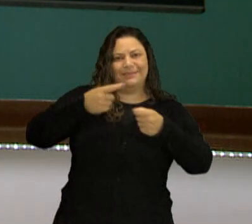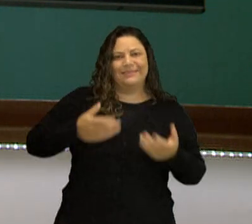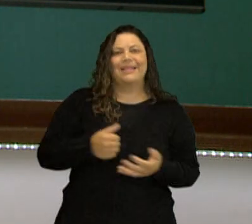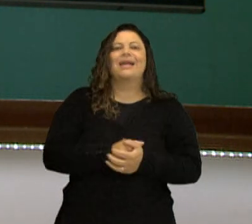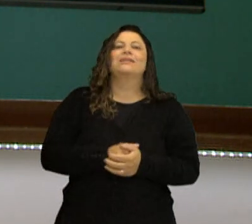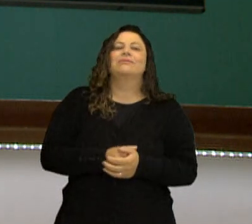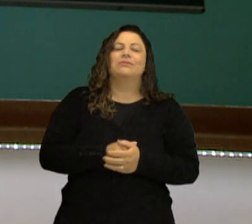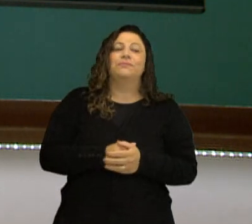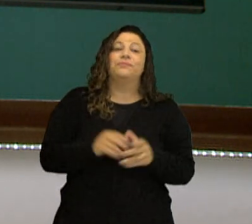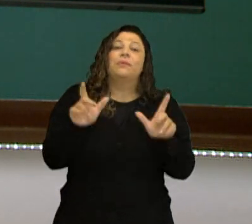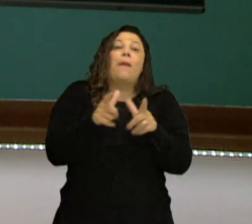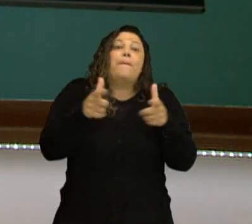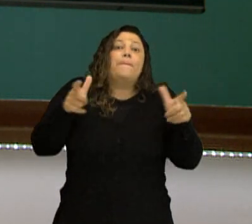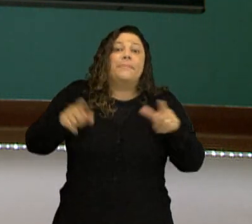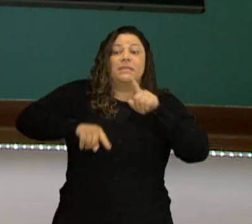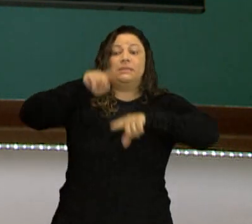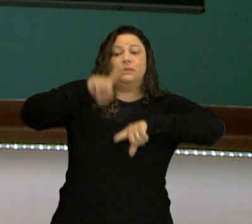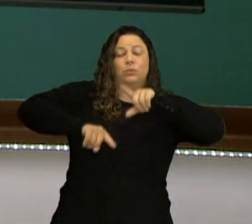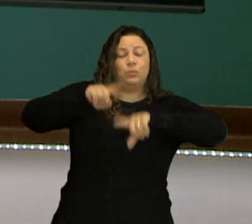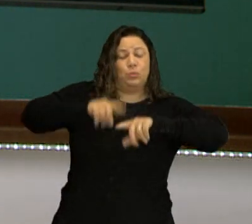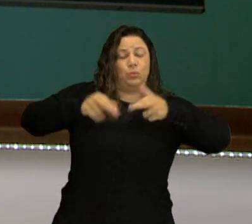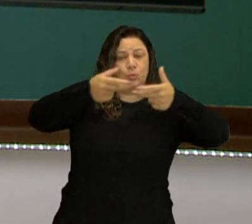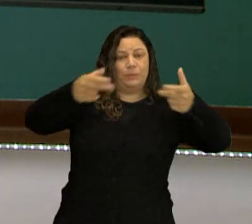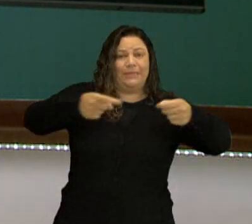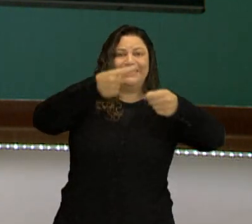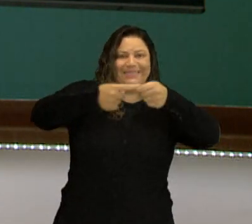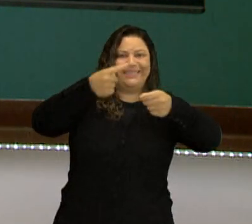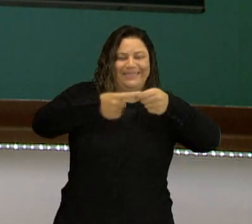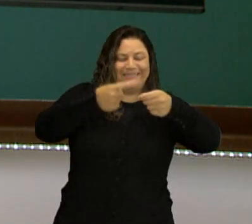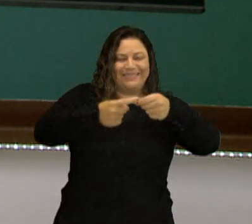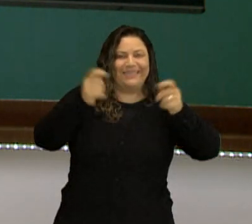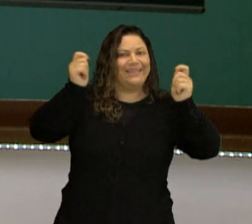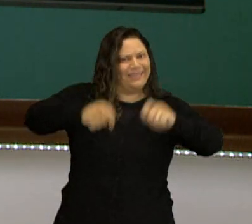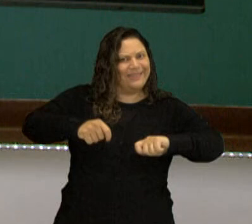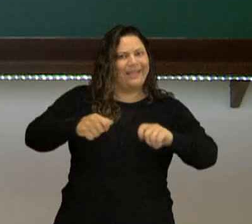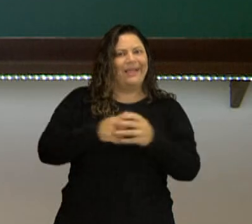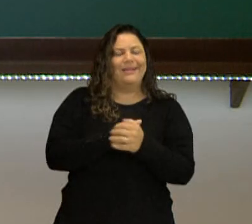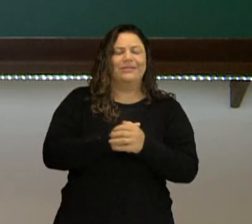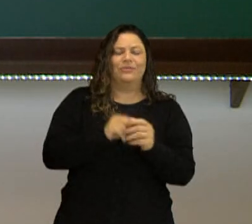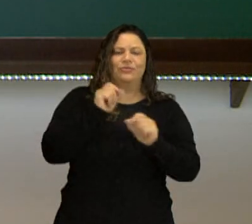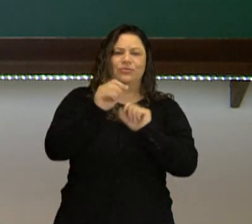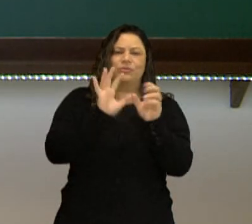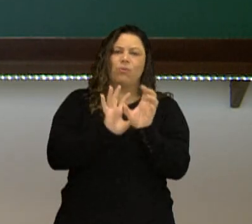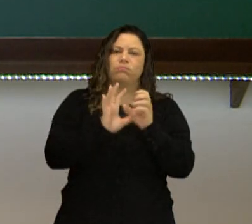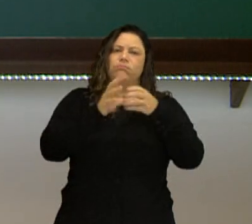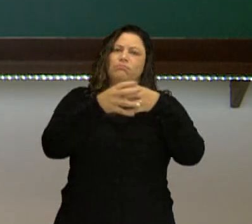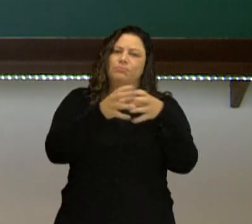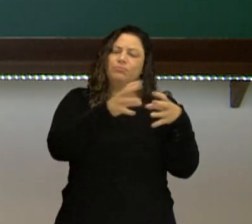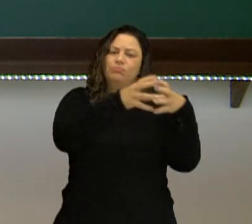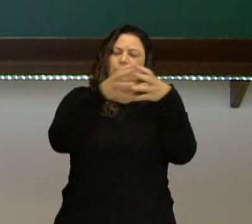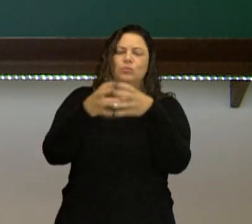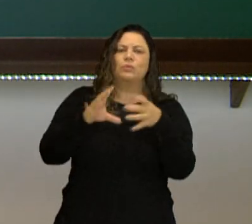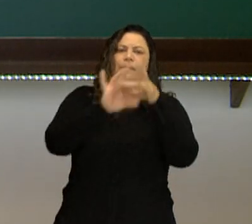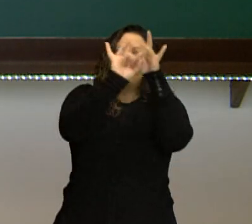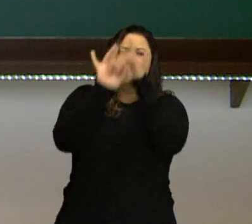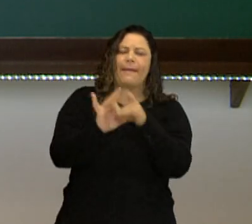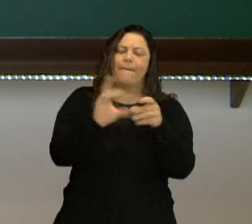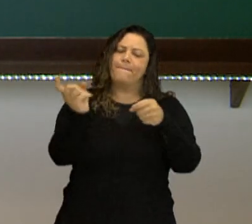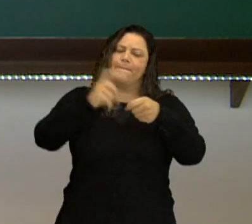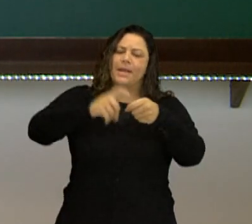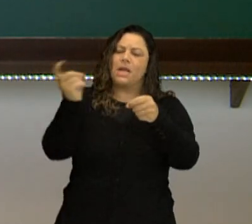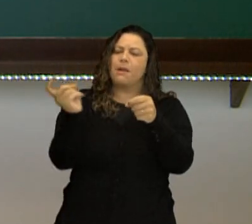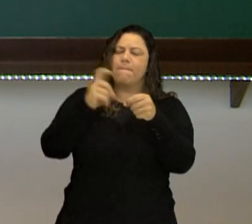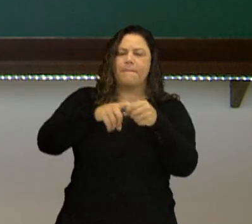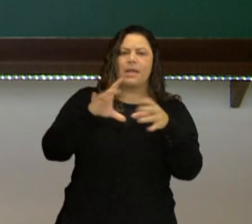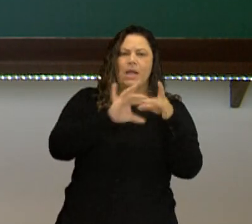aumento da demanda de produtos nessas cidades levou ao surgimento das corporações de ofício ou das guildas, né? A gente pode